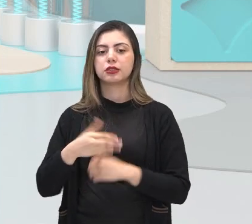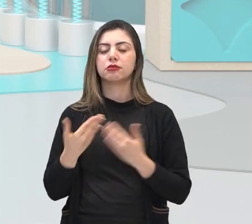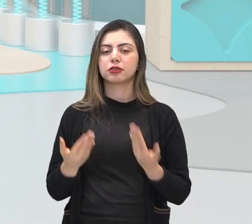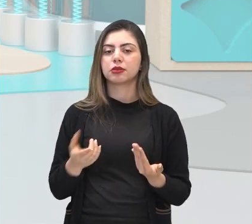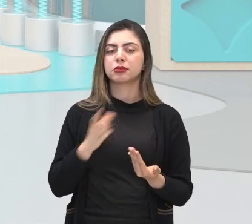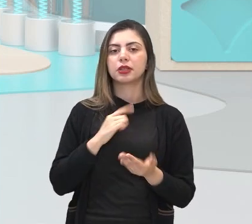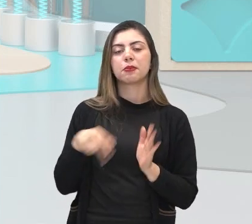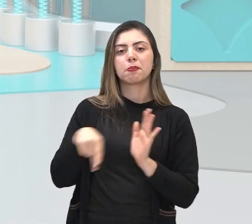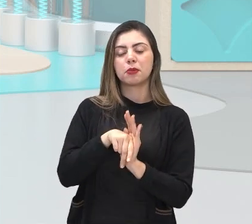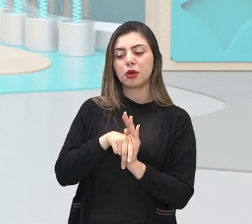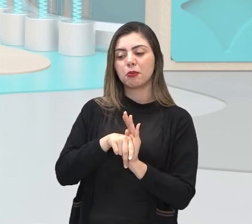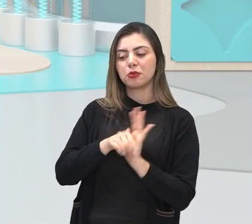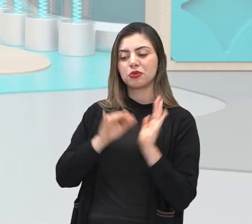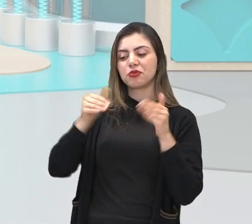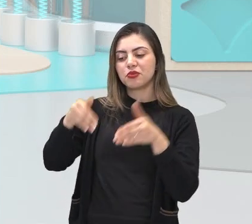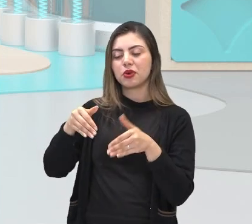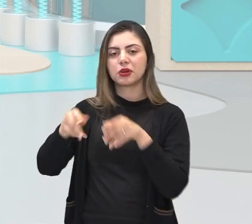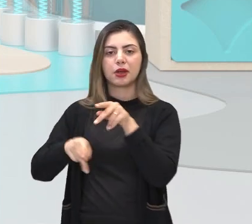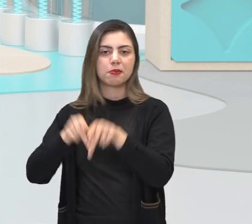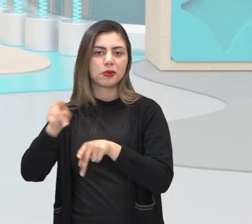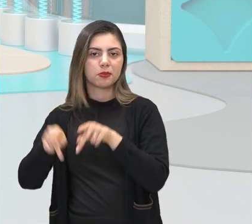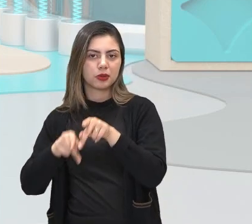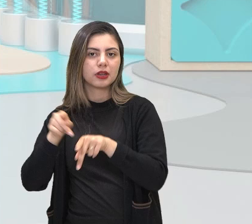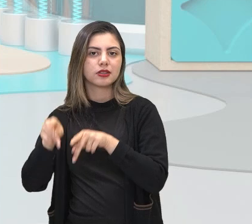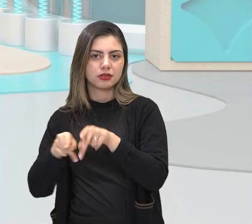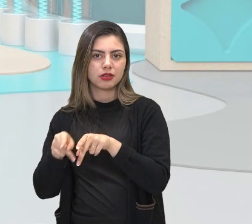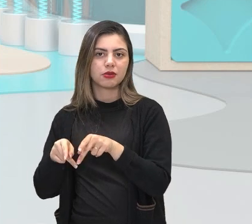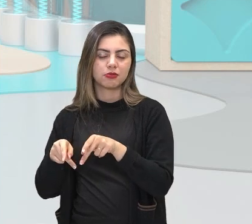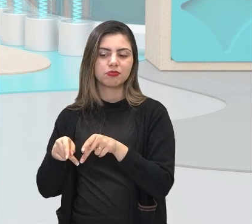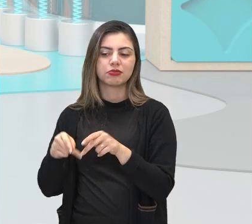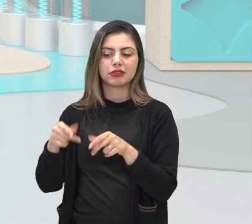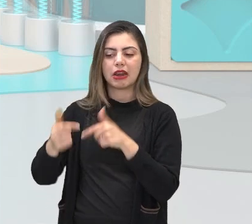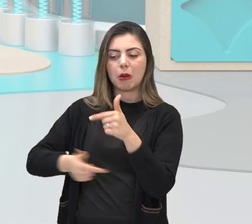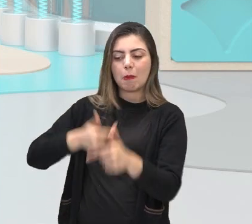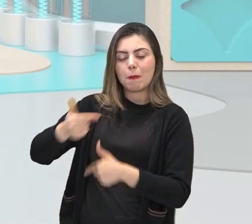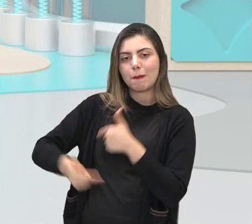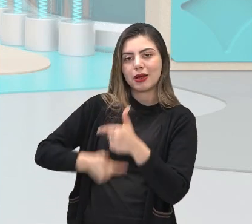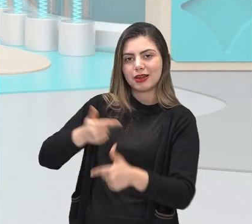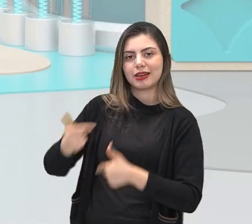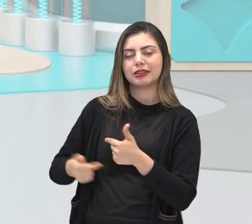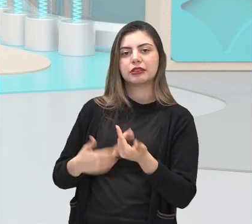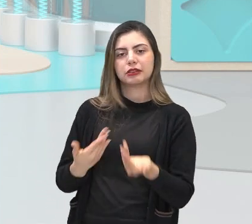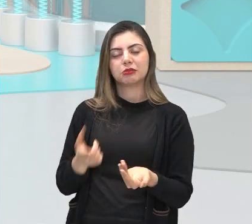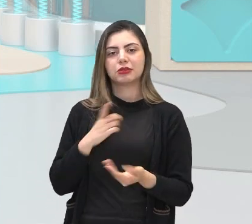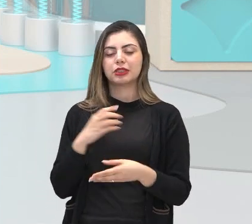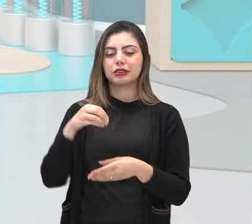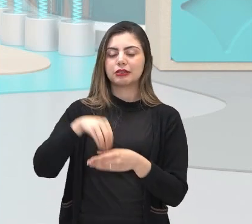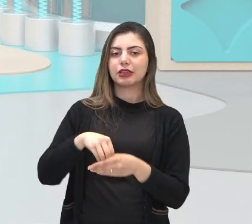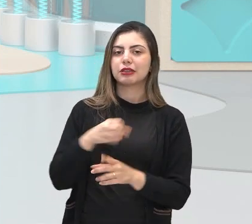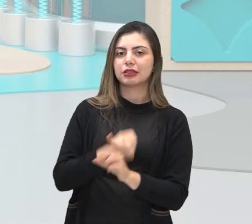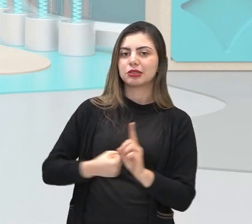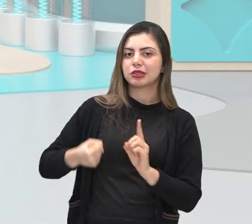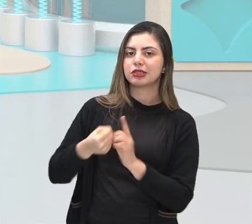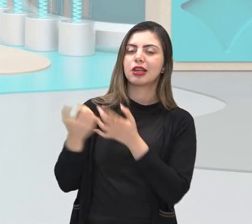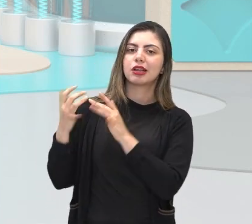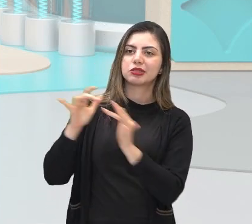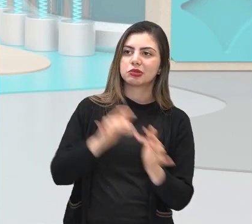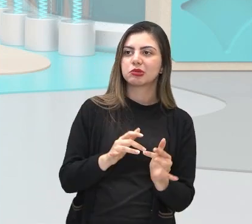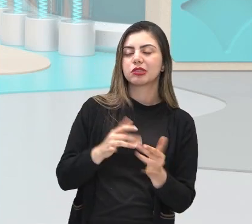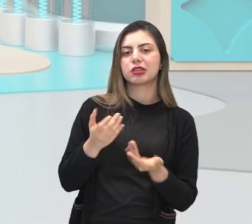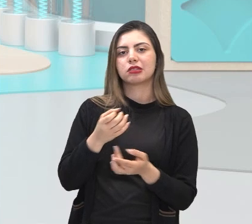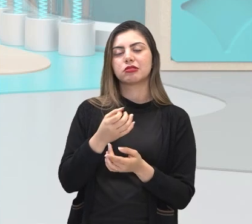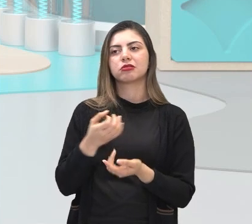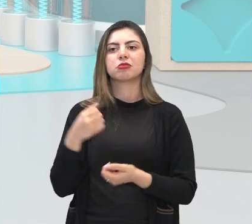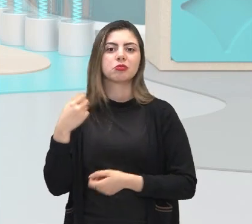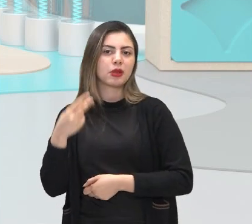classe trabalhadora então ele traz ali o seu contexto social seu contexto político e ele